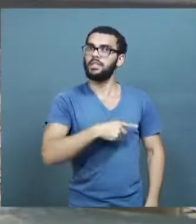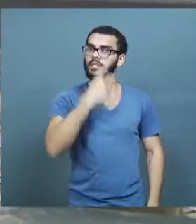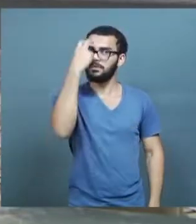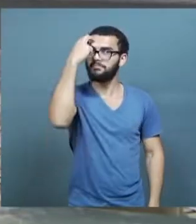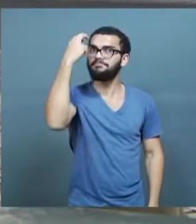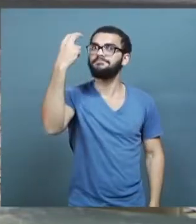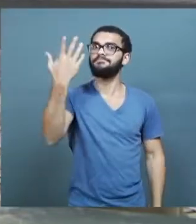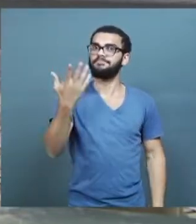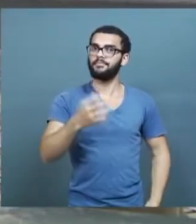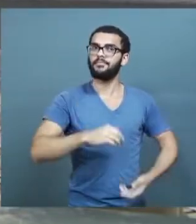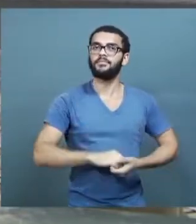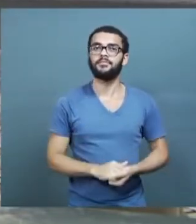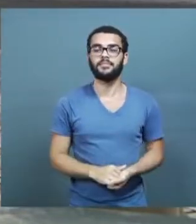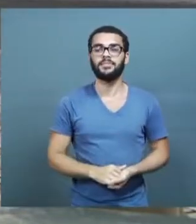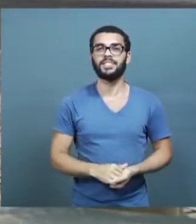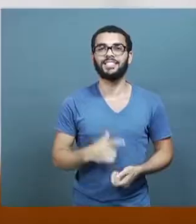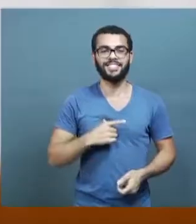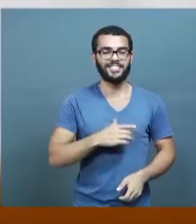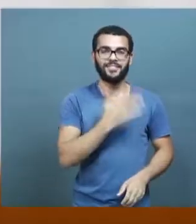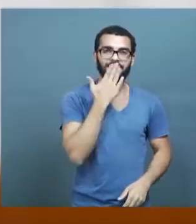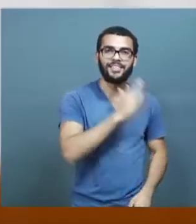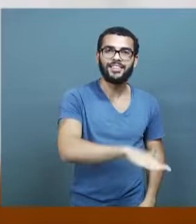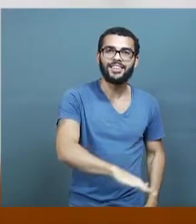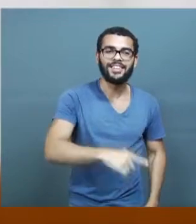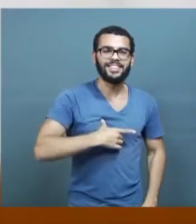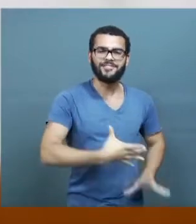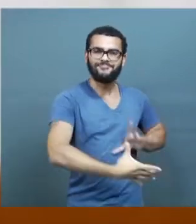crianças criaram, né, conosco uma relação muito